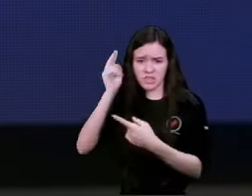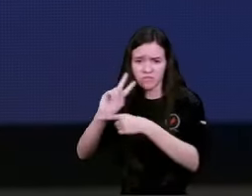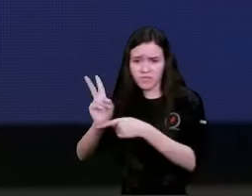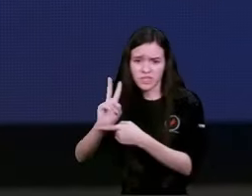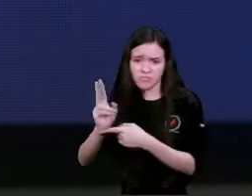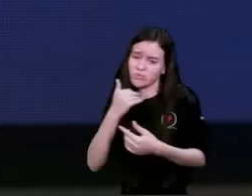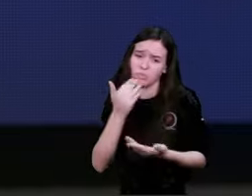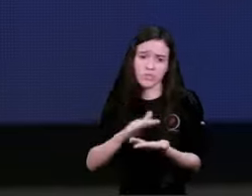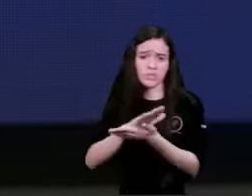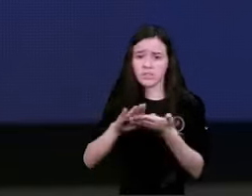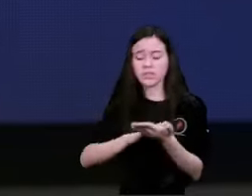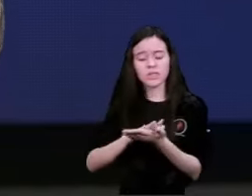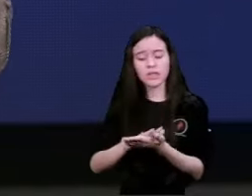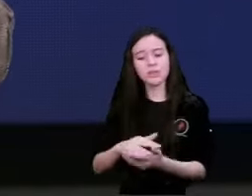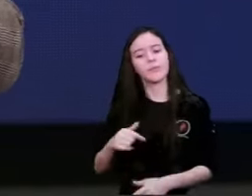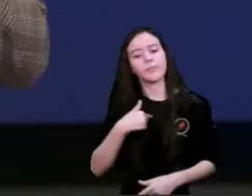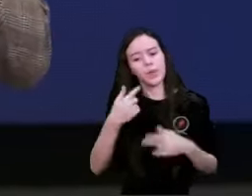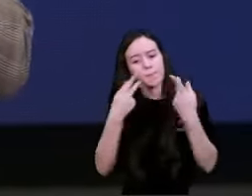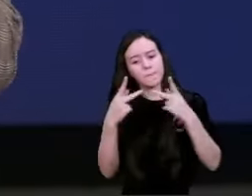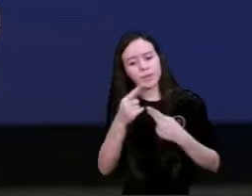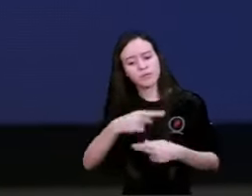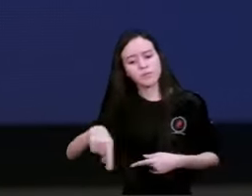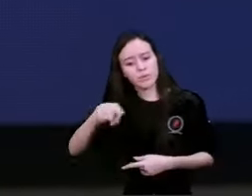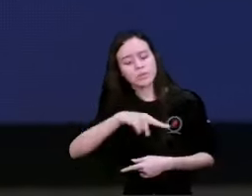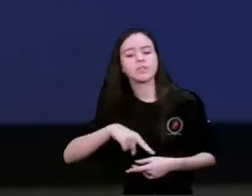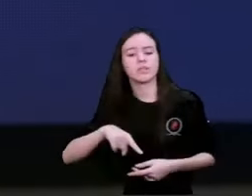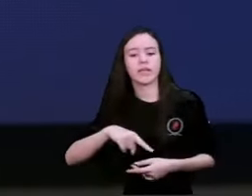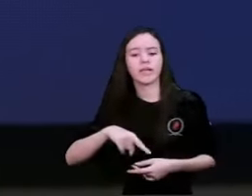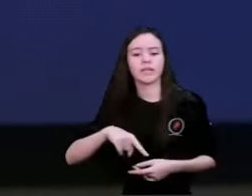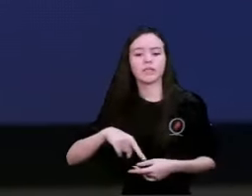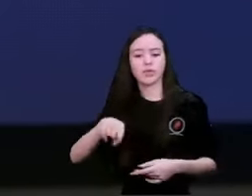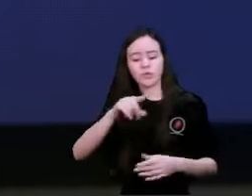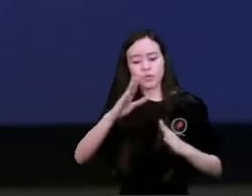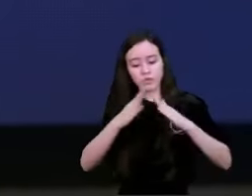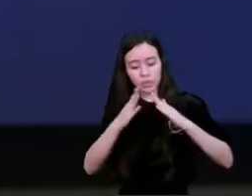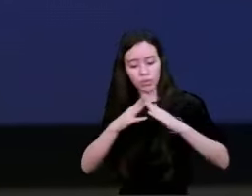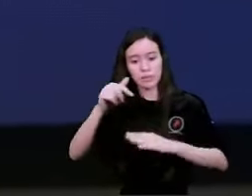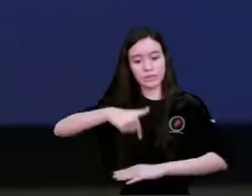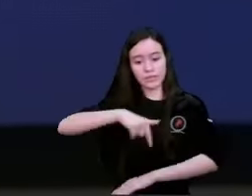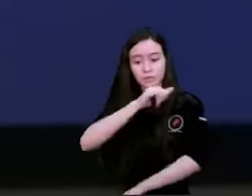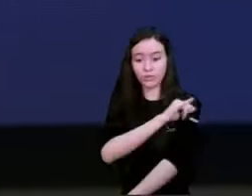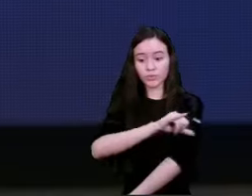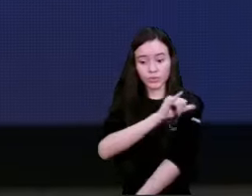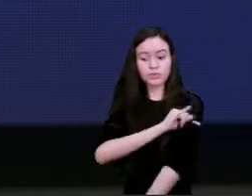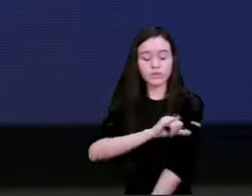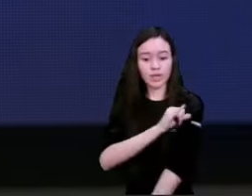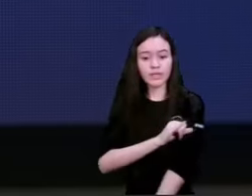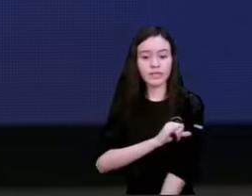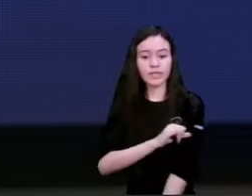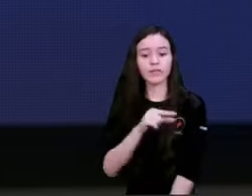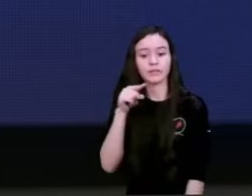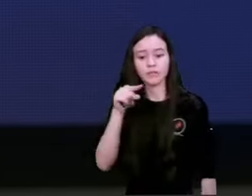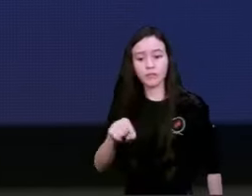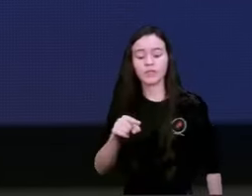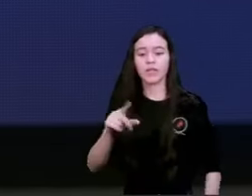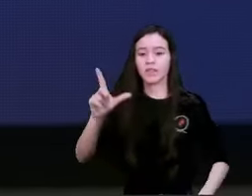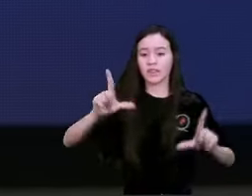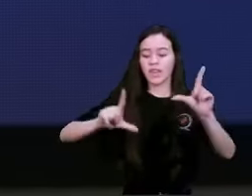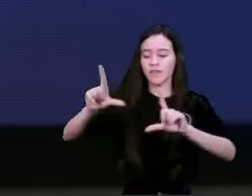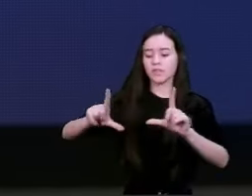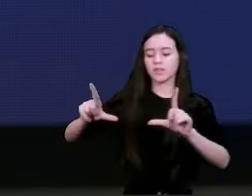sentinela. Eu estou pregando para gente de verdade que mora no estado do Rio de Janeiro, que você liga a sua